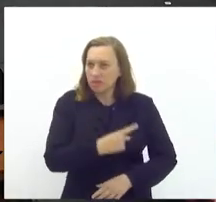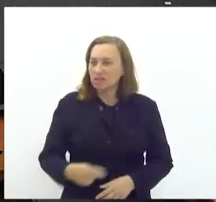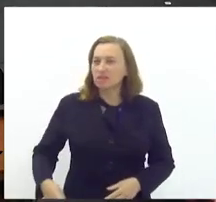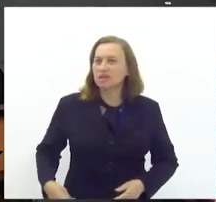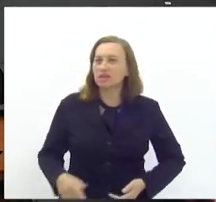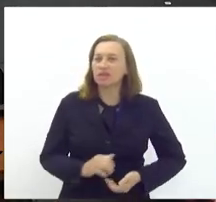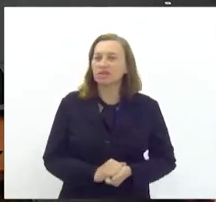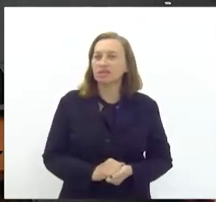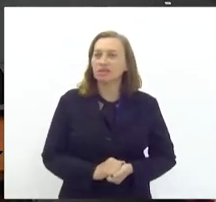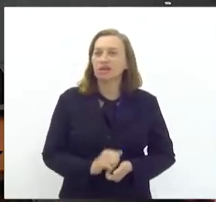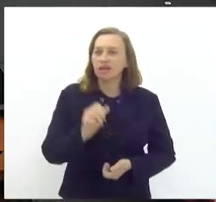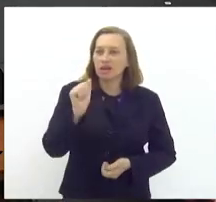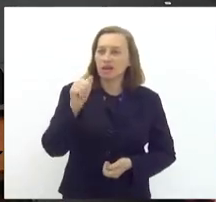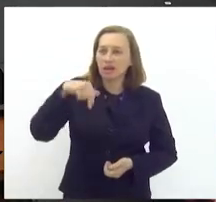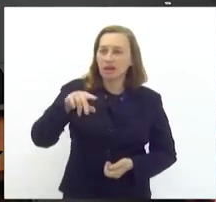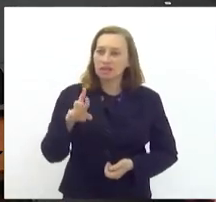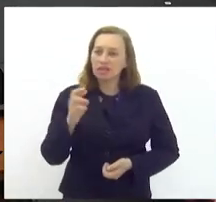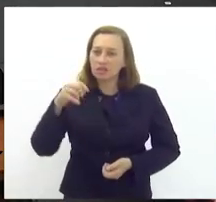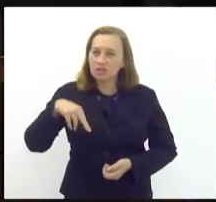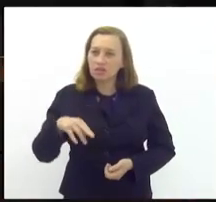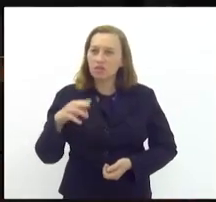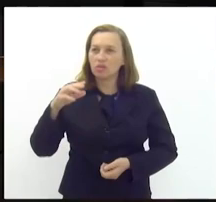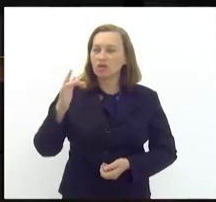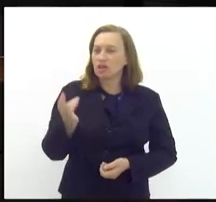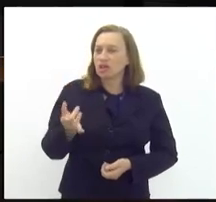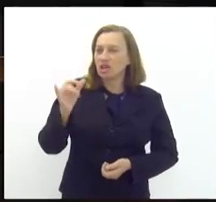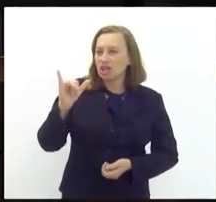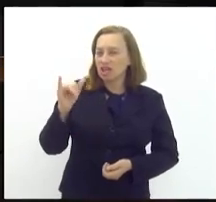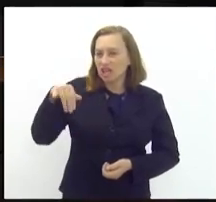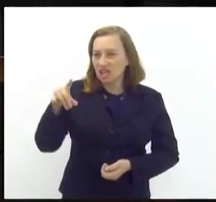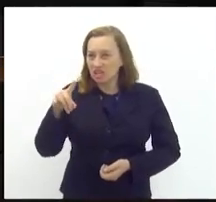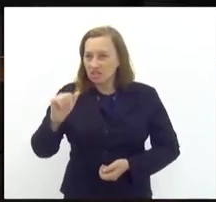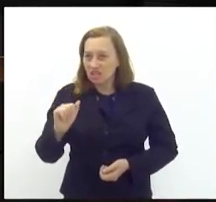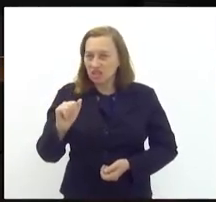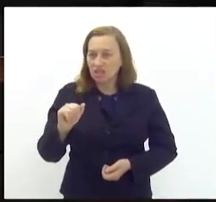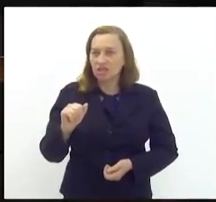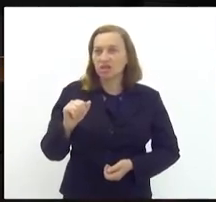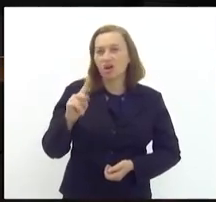Anderson Índia o Alberto Dino